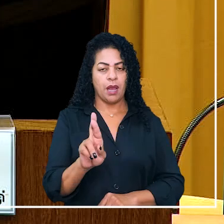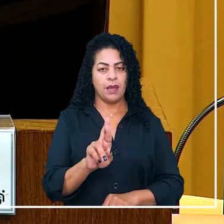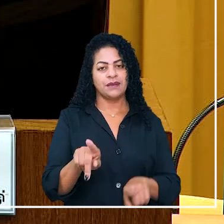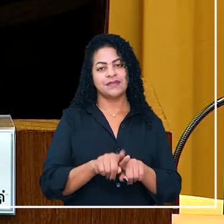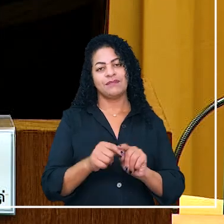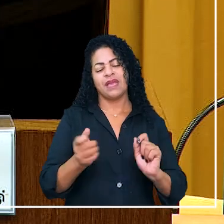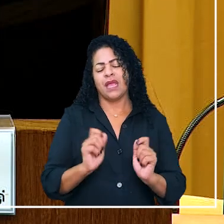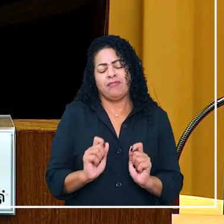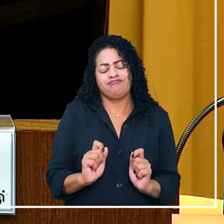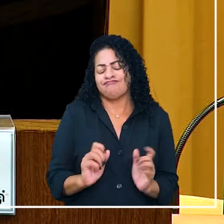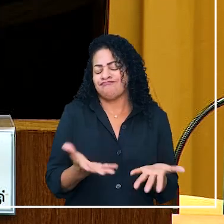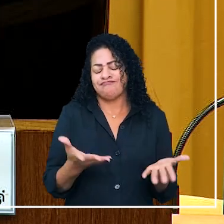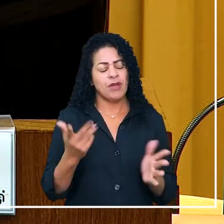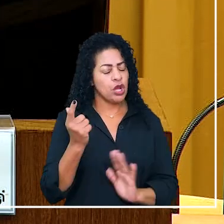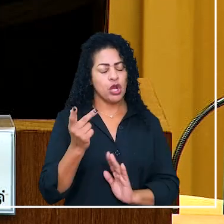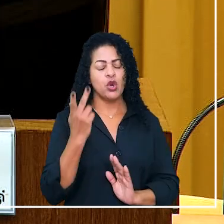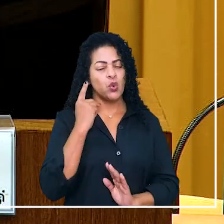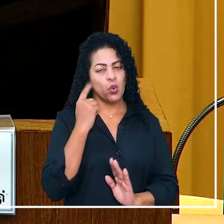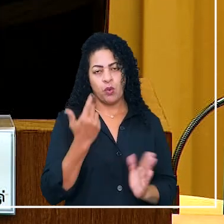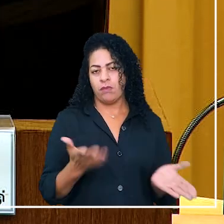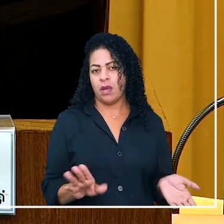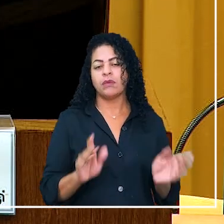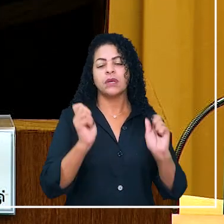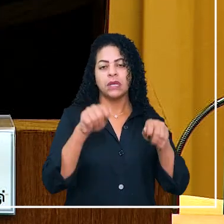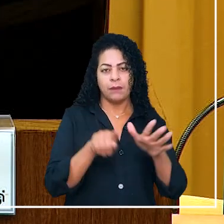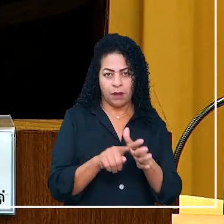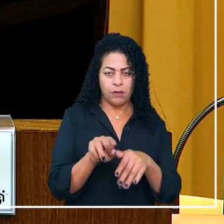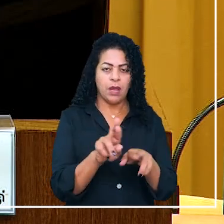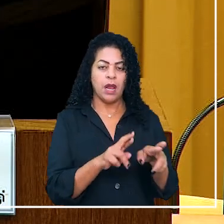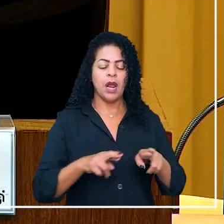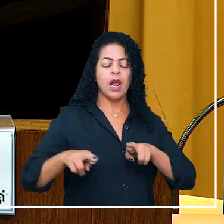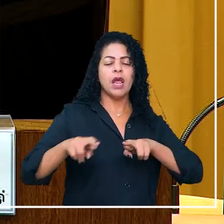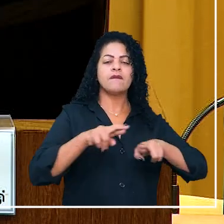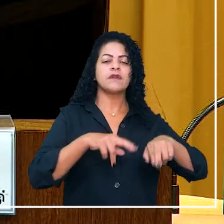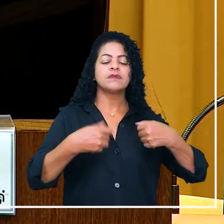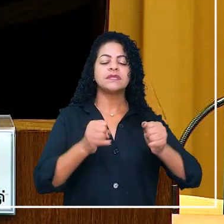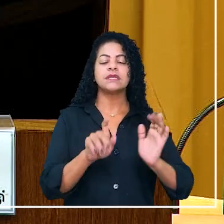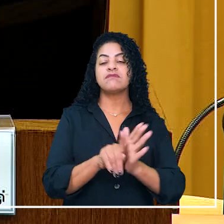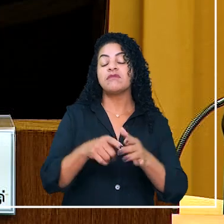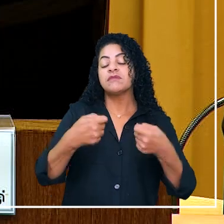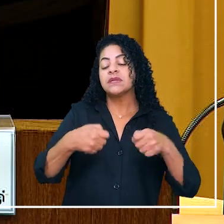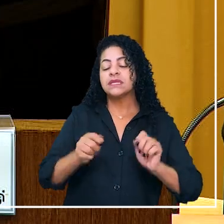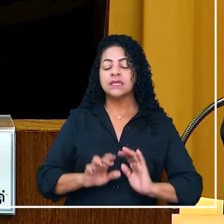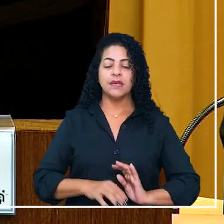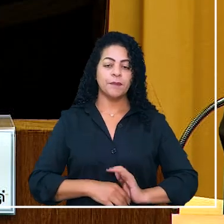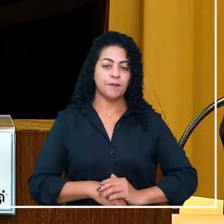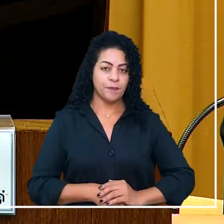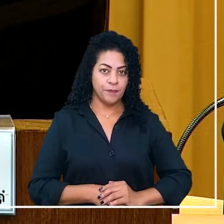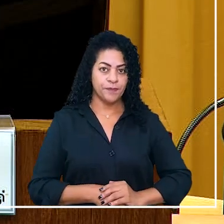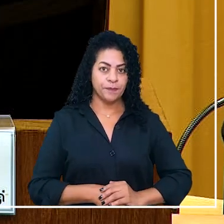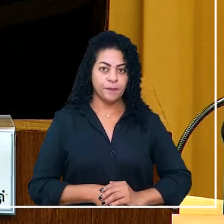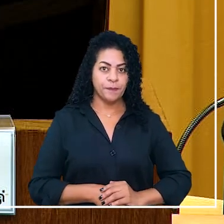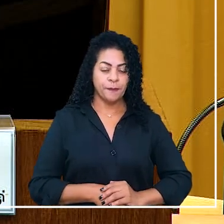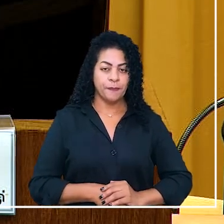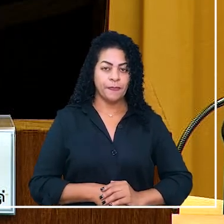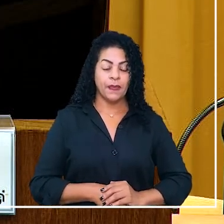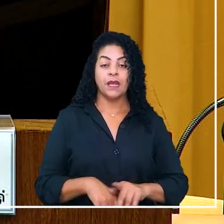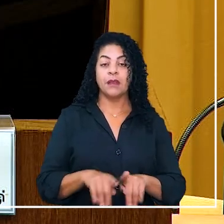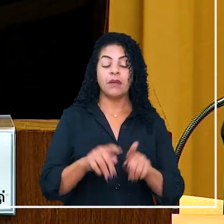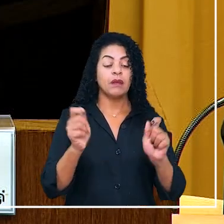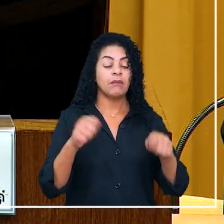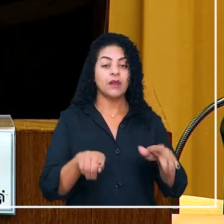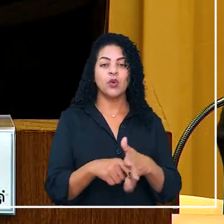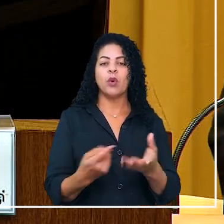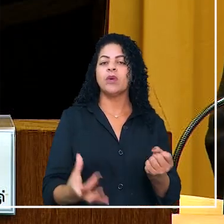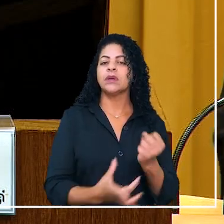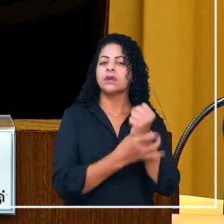é irrisório e cabe aqui fazer a revisão. E não seria, pela sua natureza,